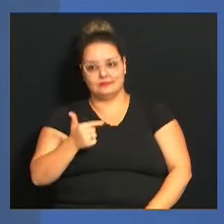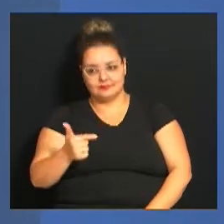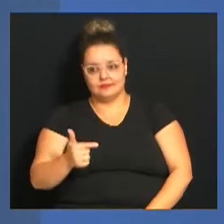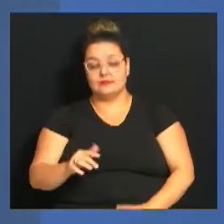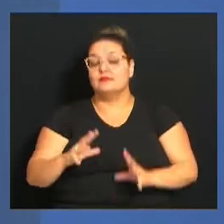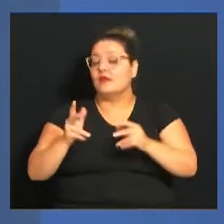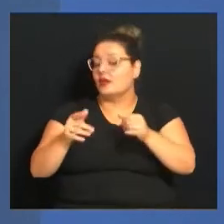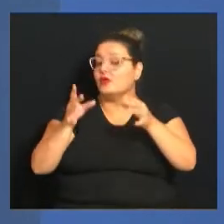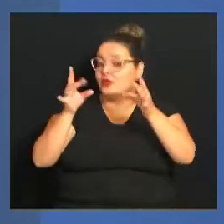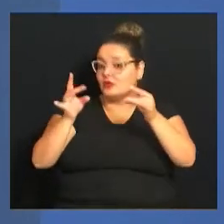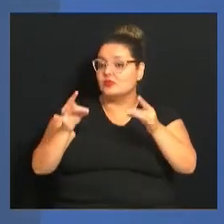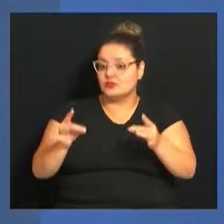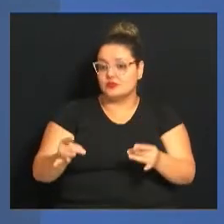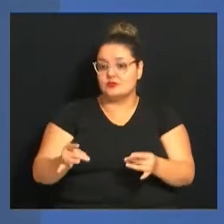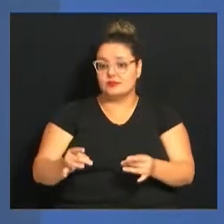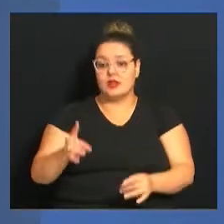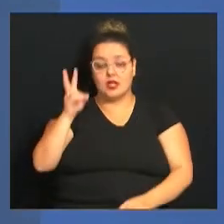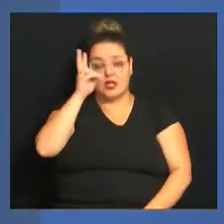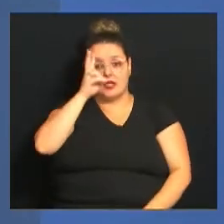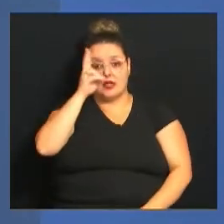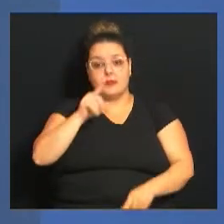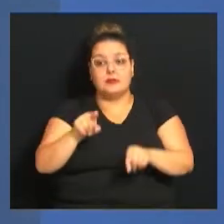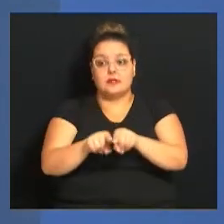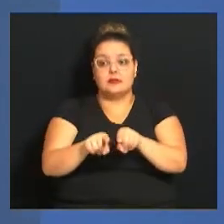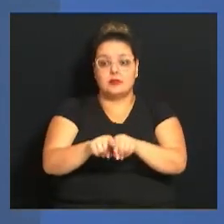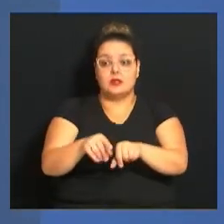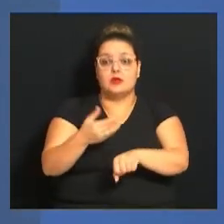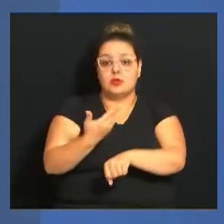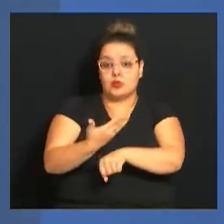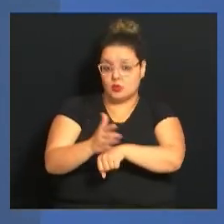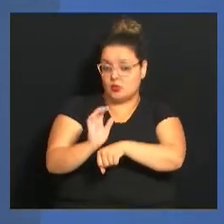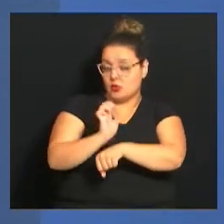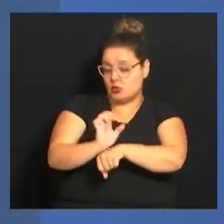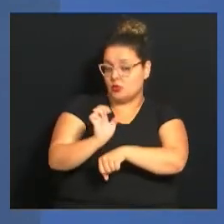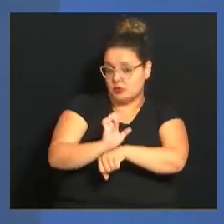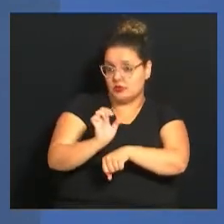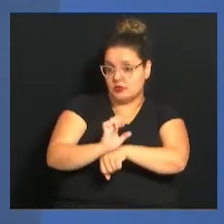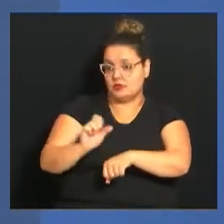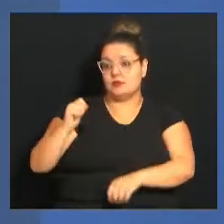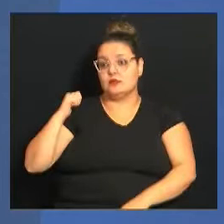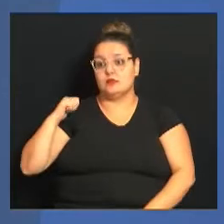critérios lá. A gente lembra que os estagiários vão receber uma bolsa auxílio de R$